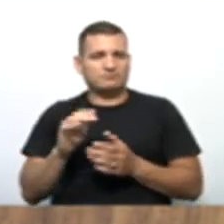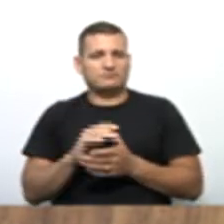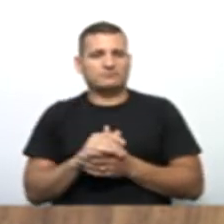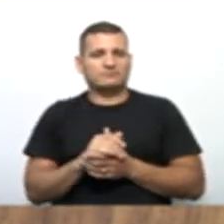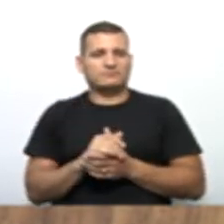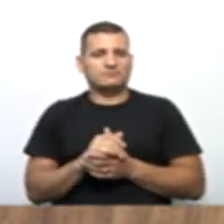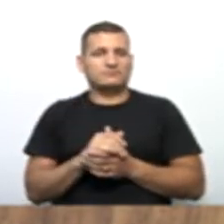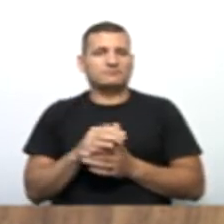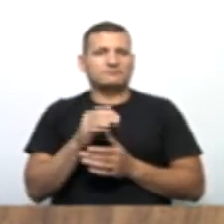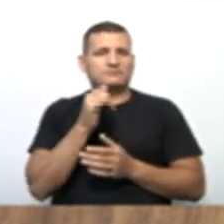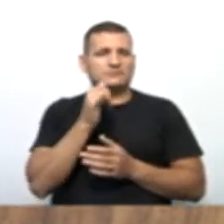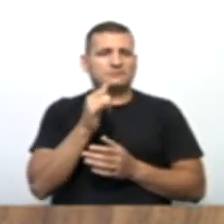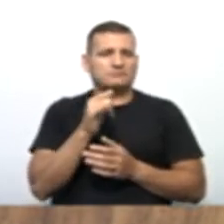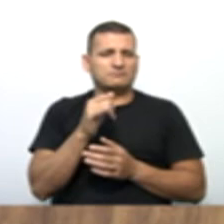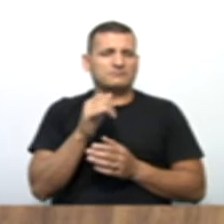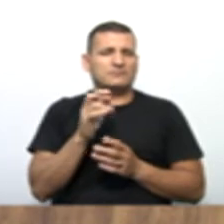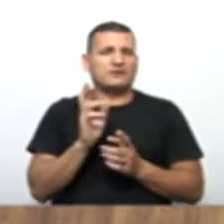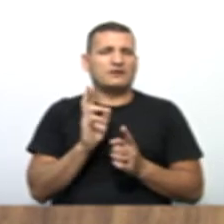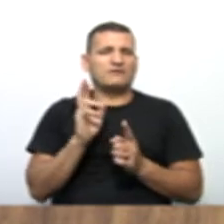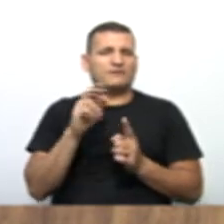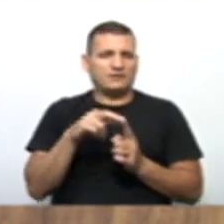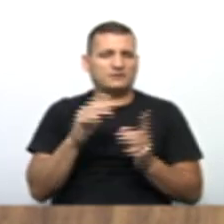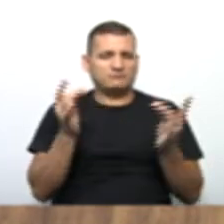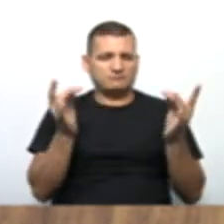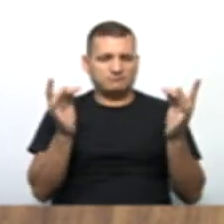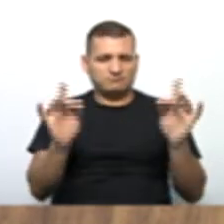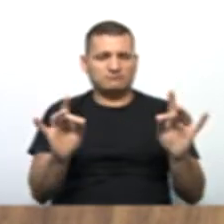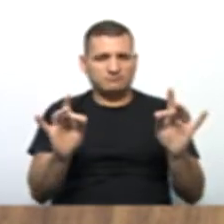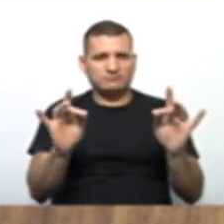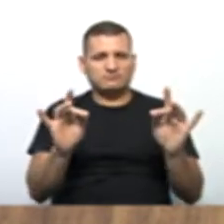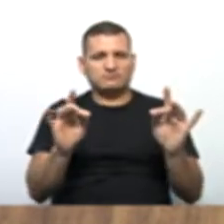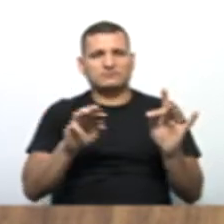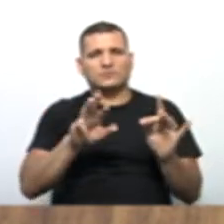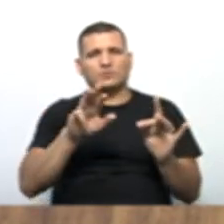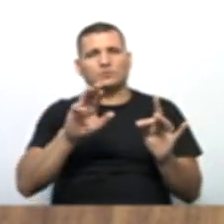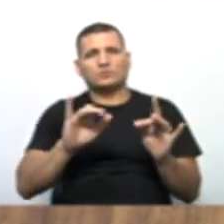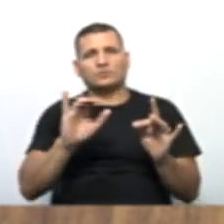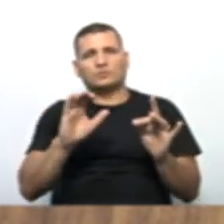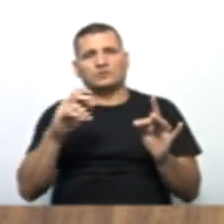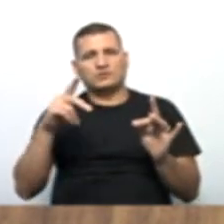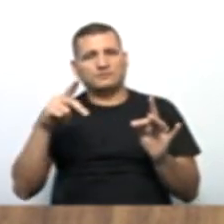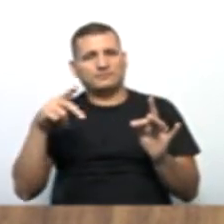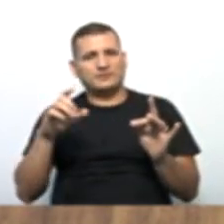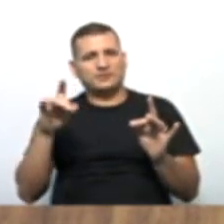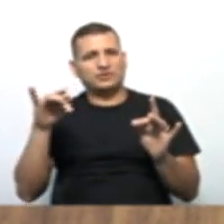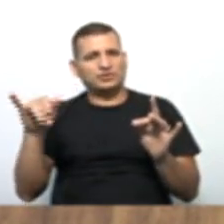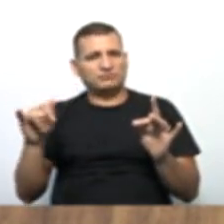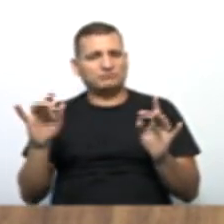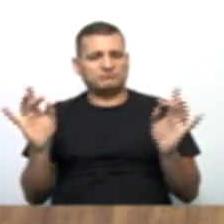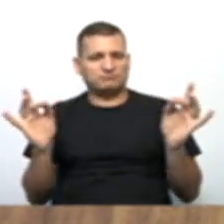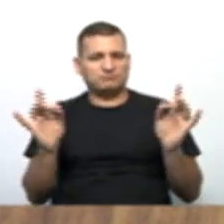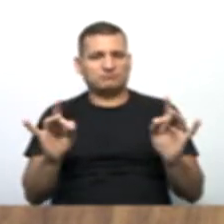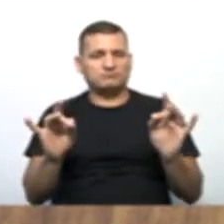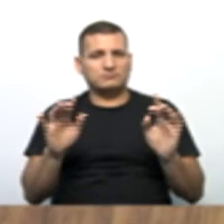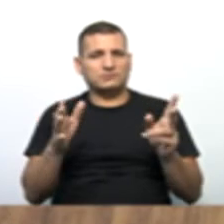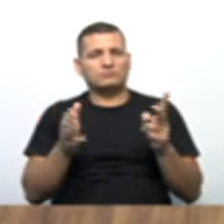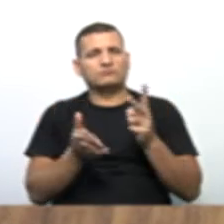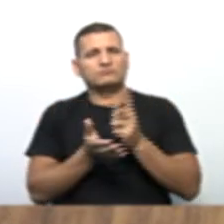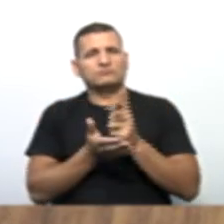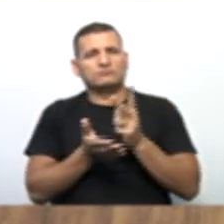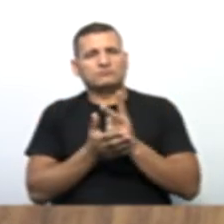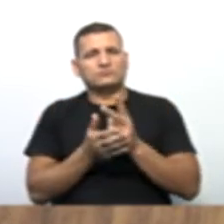como referência o wikipedia então não é que pede geralmente têm as fontes de onde foi tirado então busque sempre nessas fontes